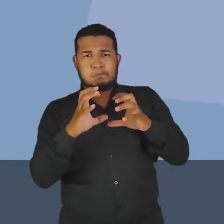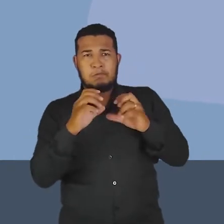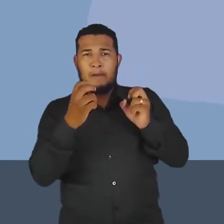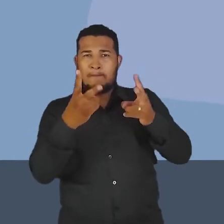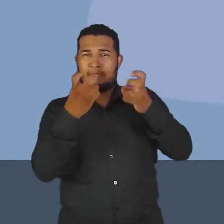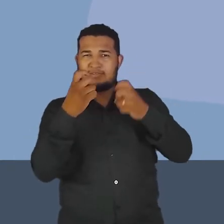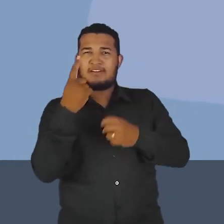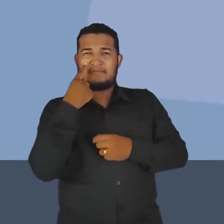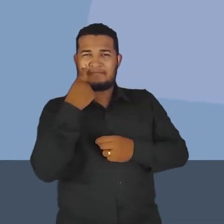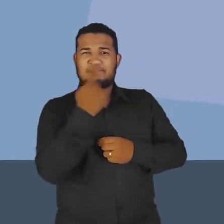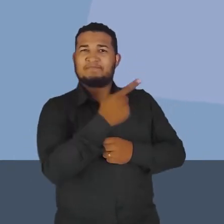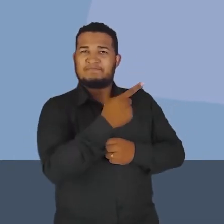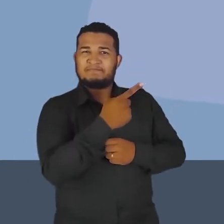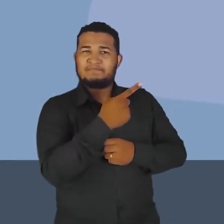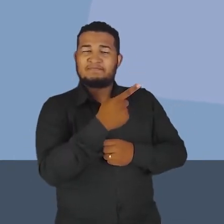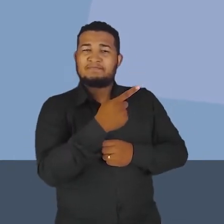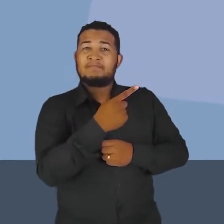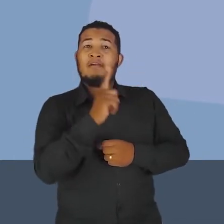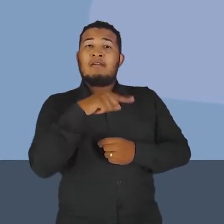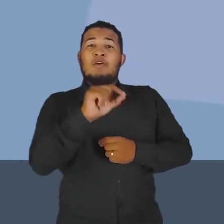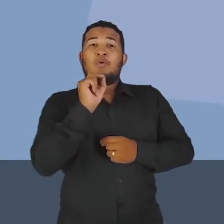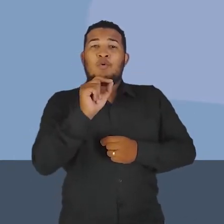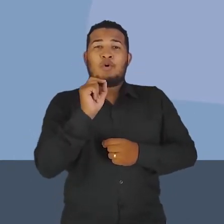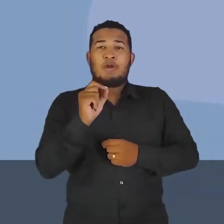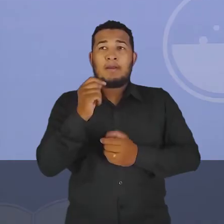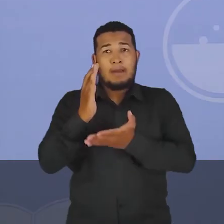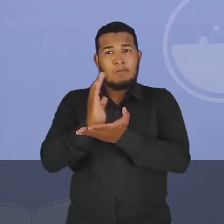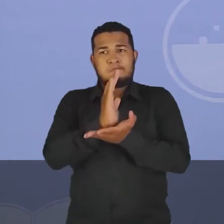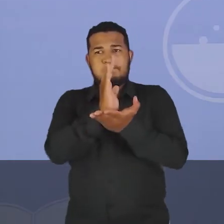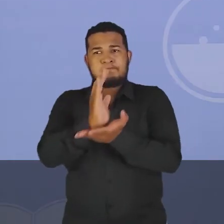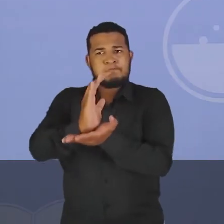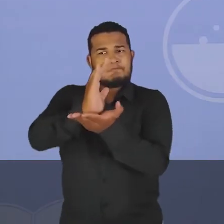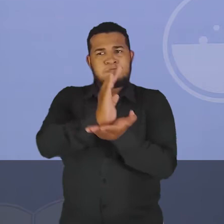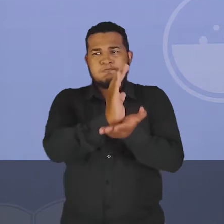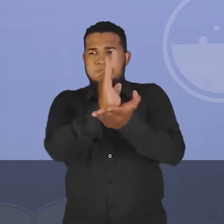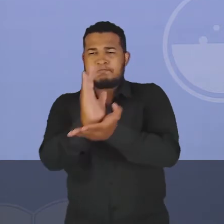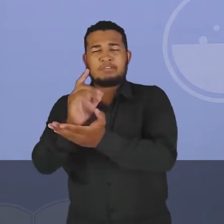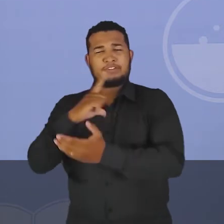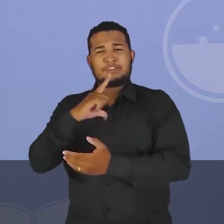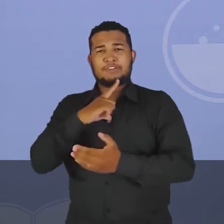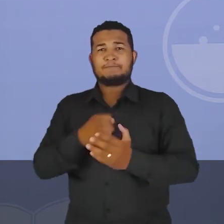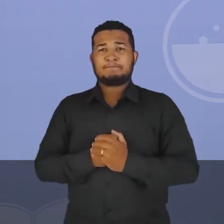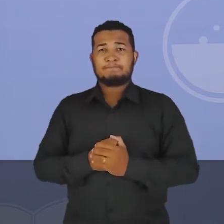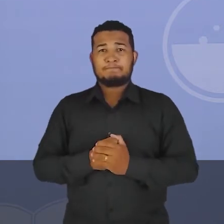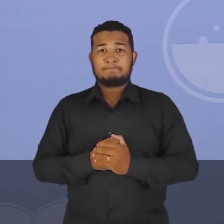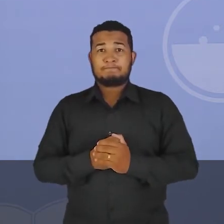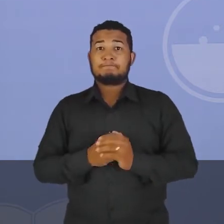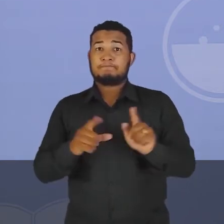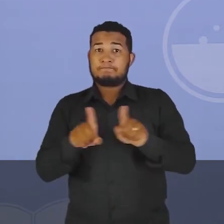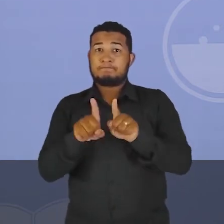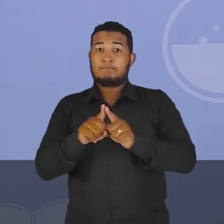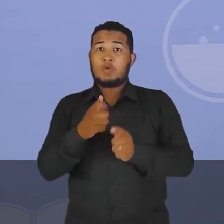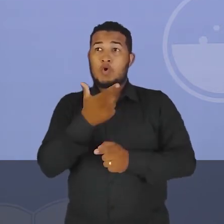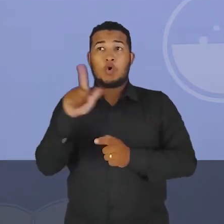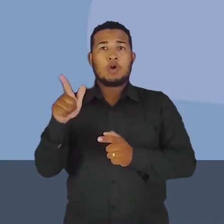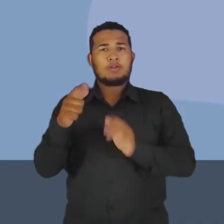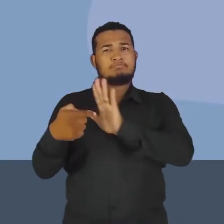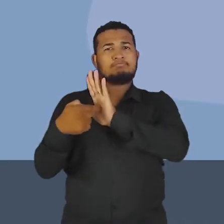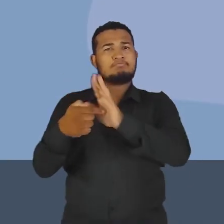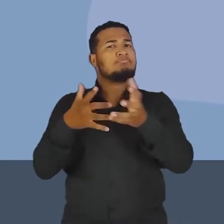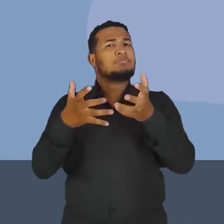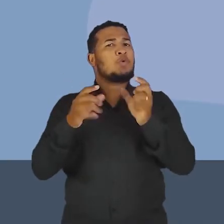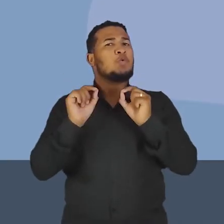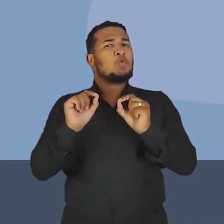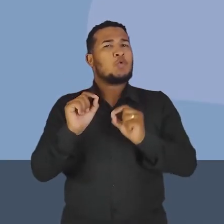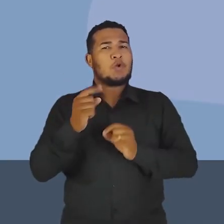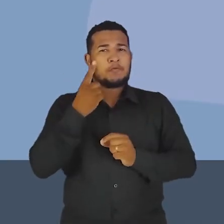observa aí que era uma galé como essa. Outra imagem também que eu quero mostrar para vocês